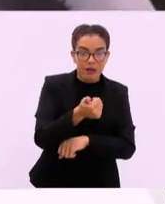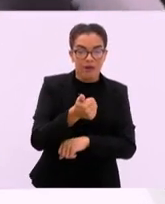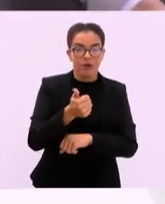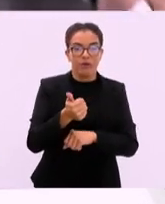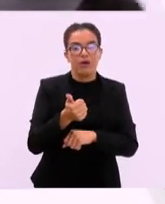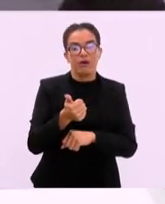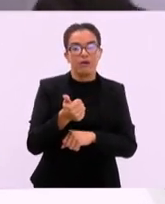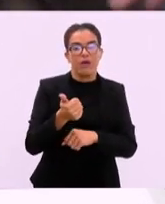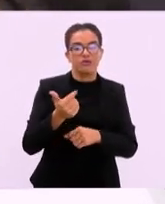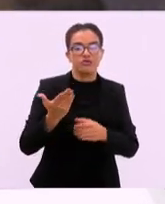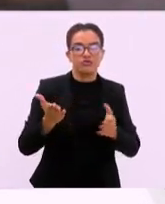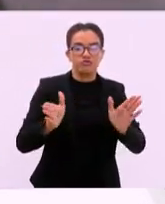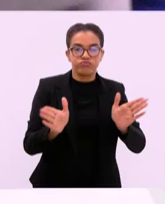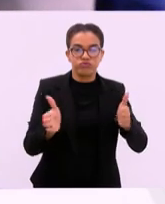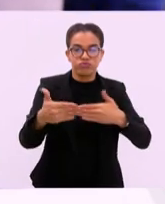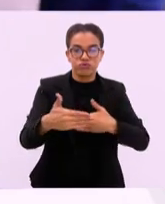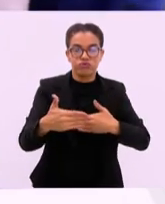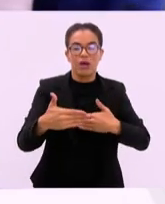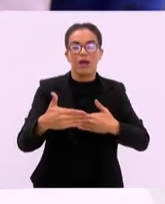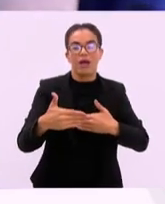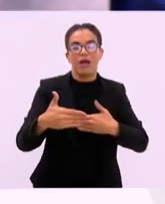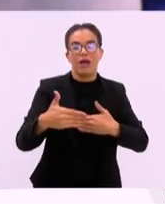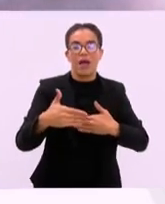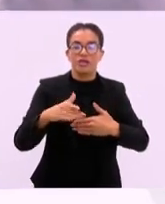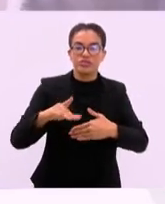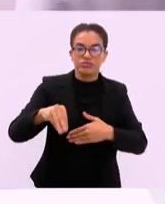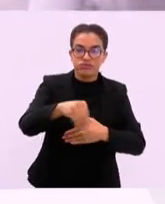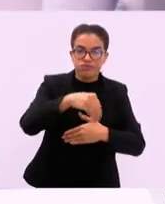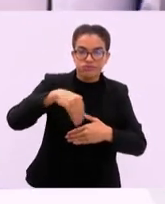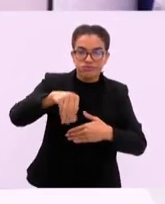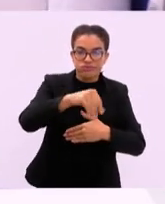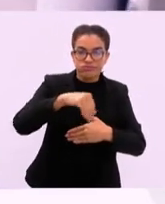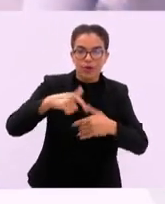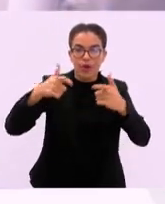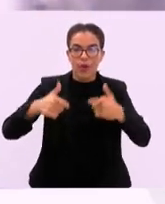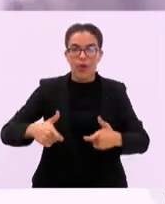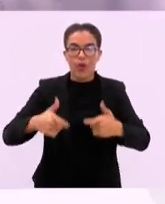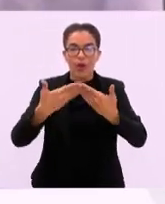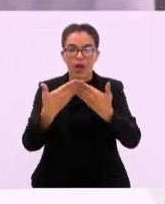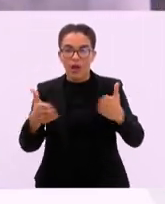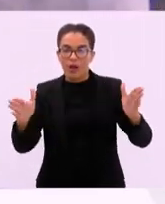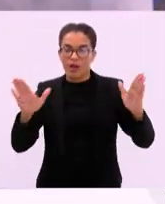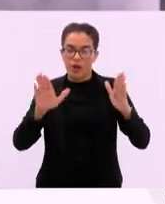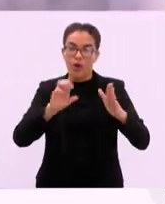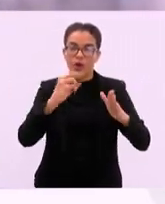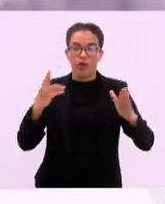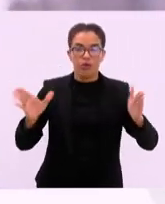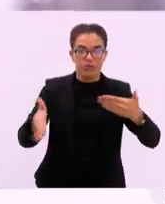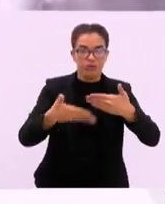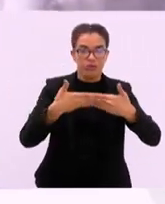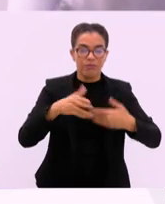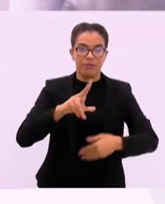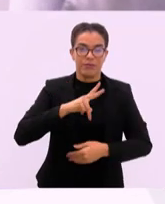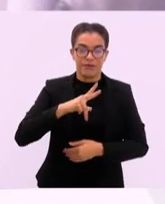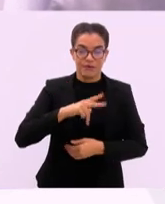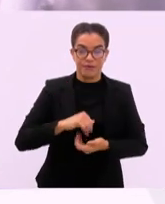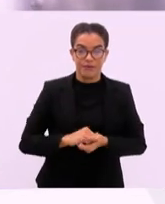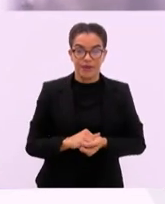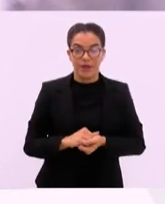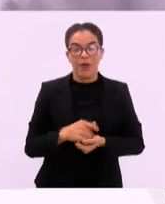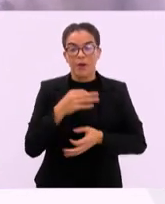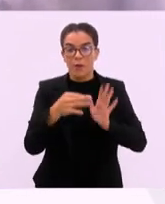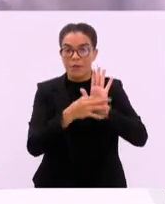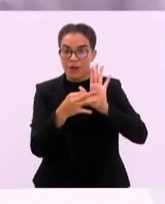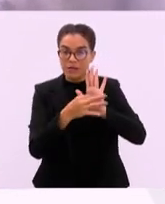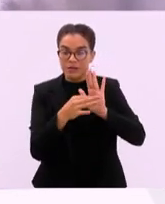caixas de areia destinadas ao lazer de crianças em locais públicos ou privados. Parecer do deputado Filipinho